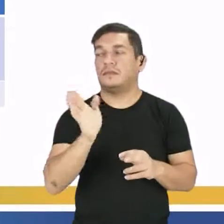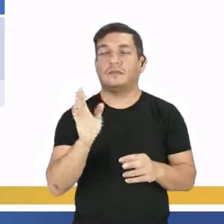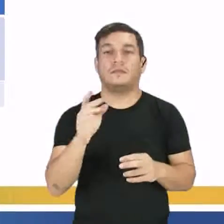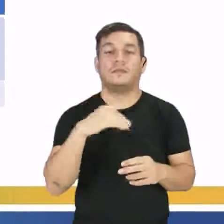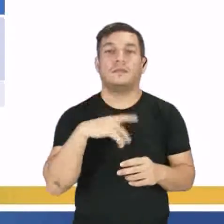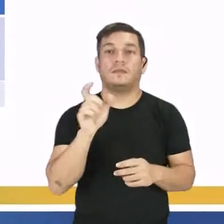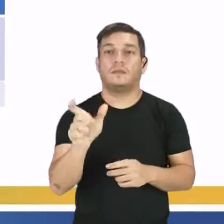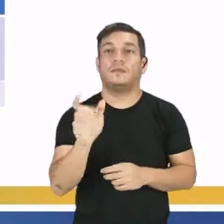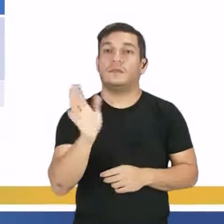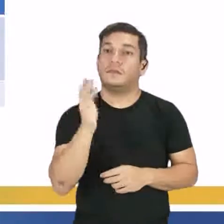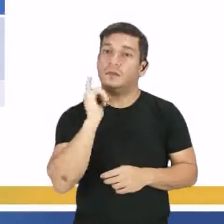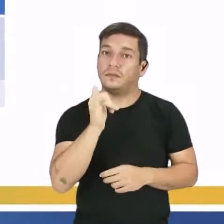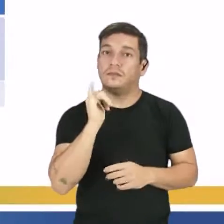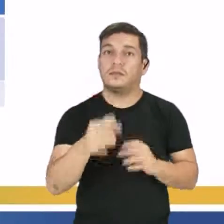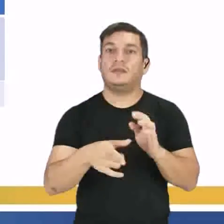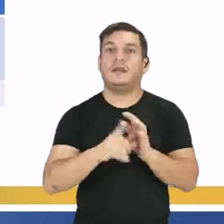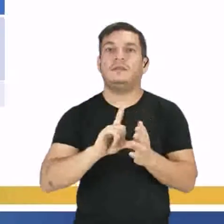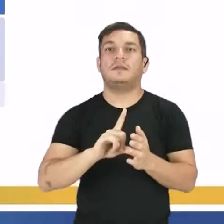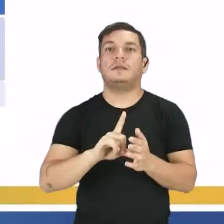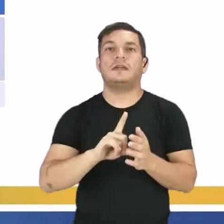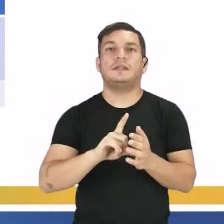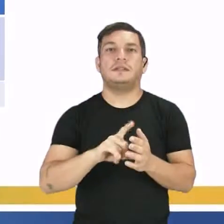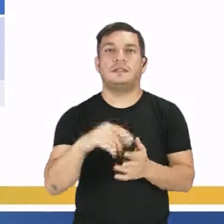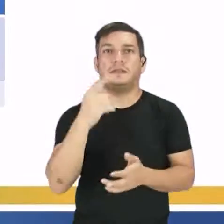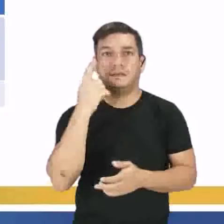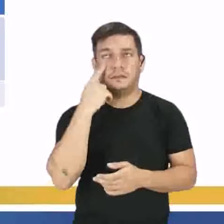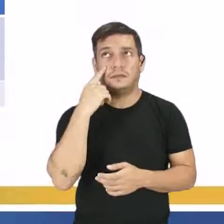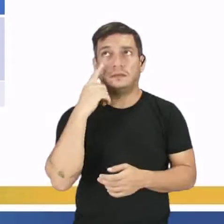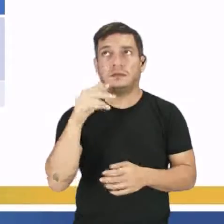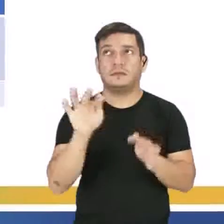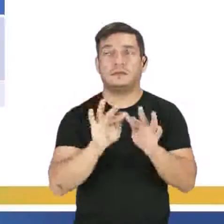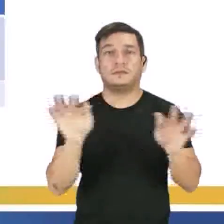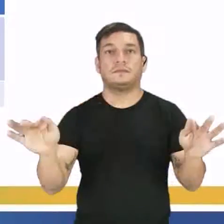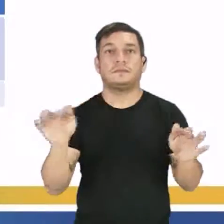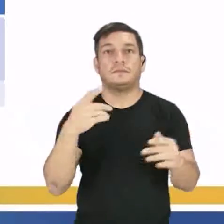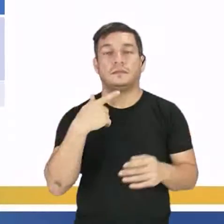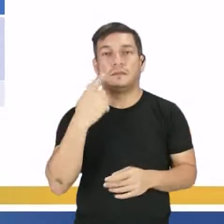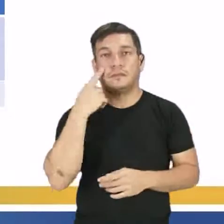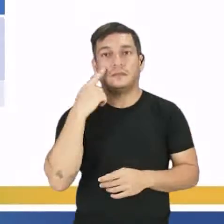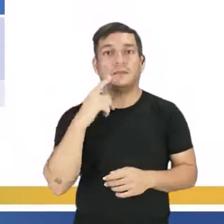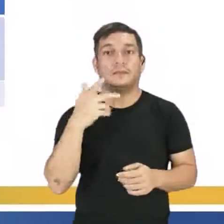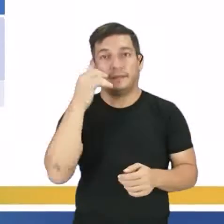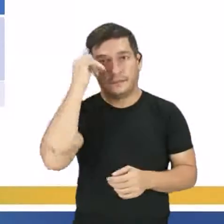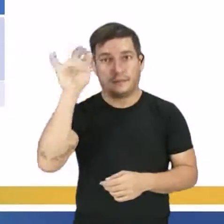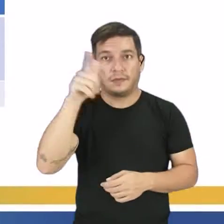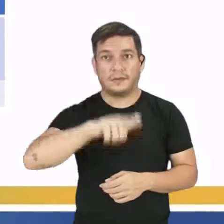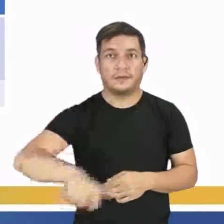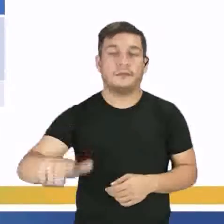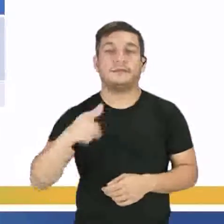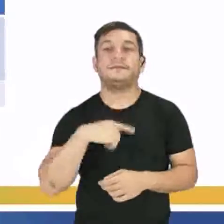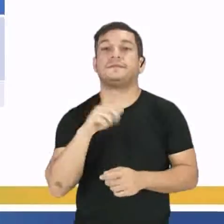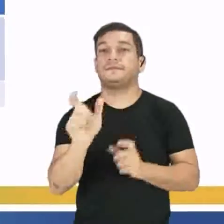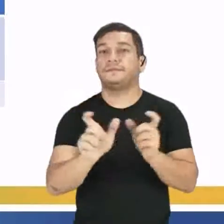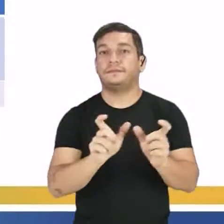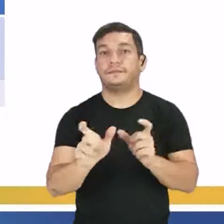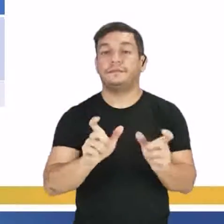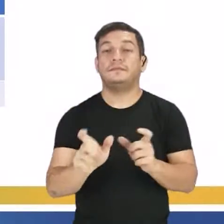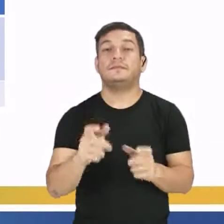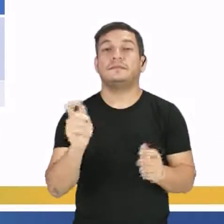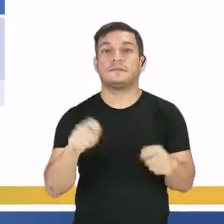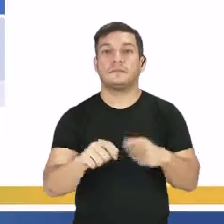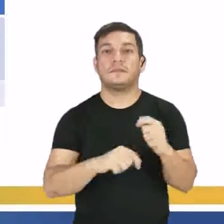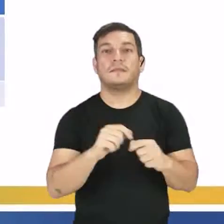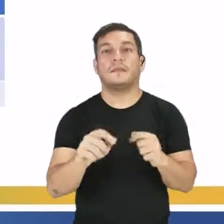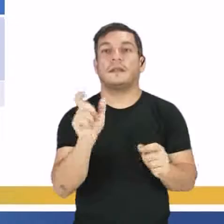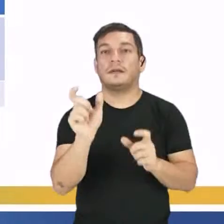já dito anteriormente na oração, evitando que a sua repetição. Esses termos podem ser